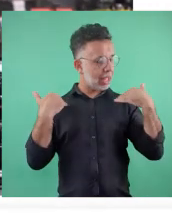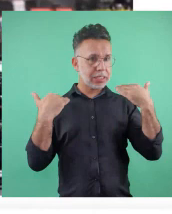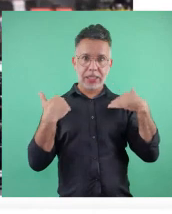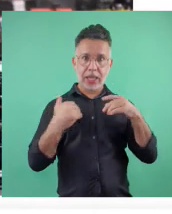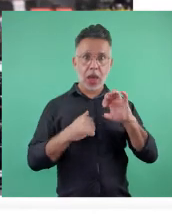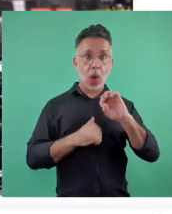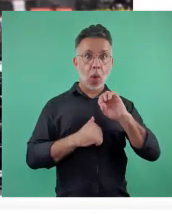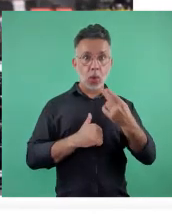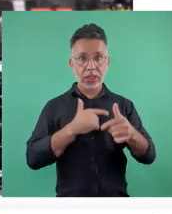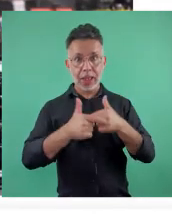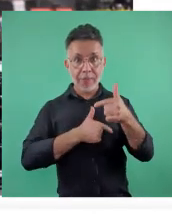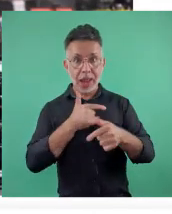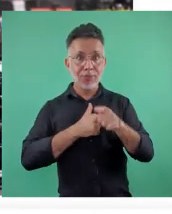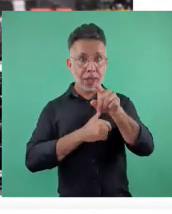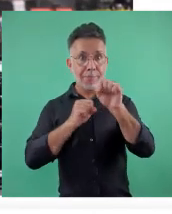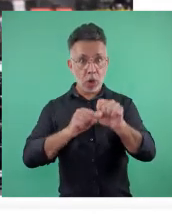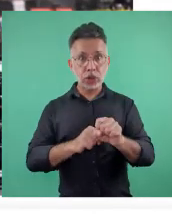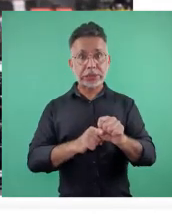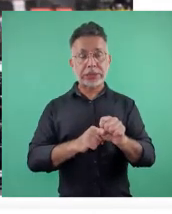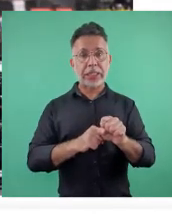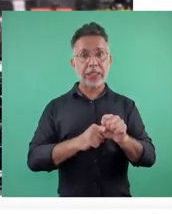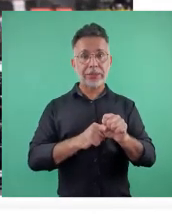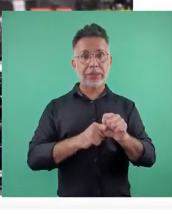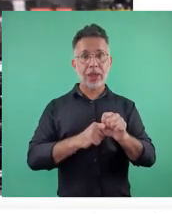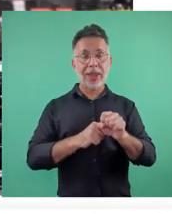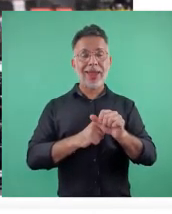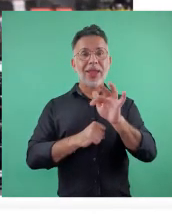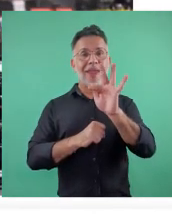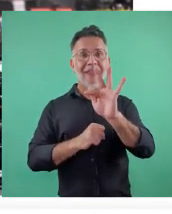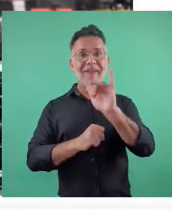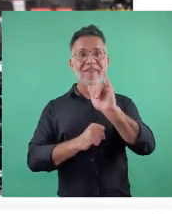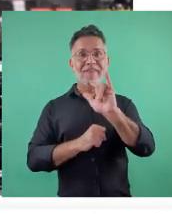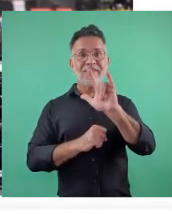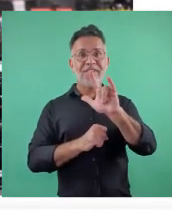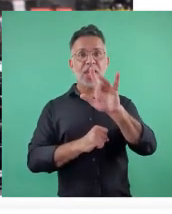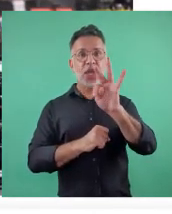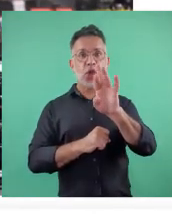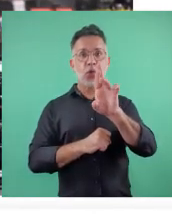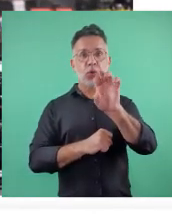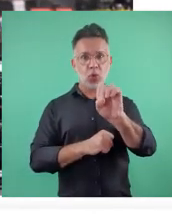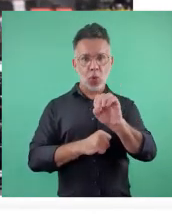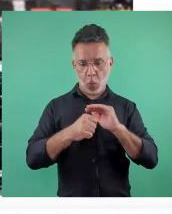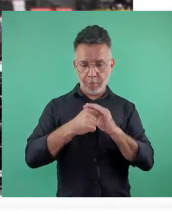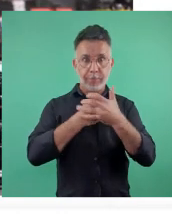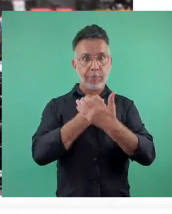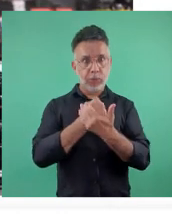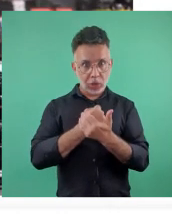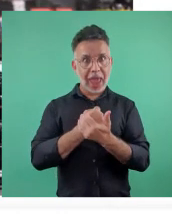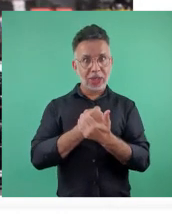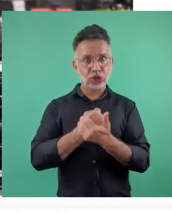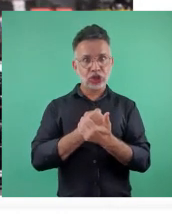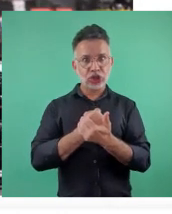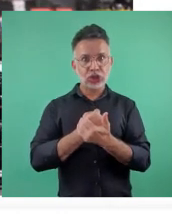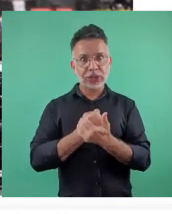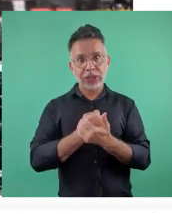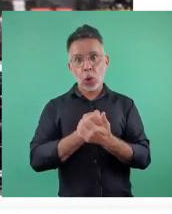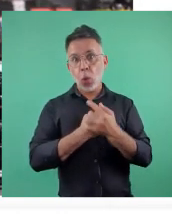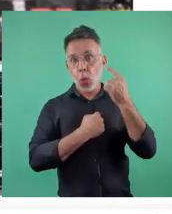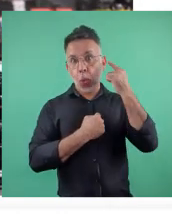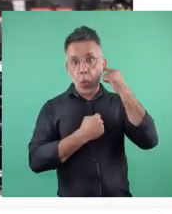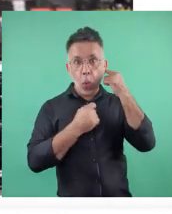de esporte, ou de lazer, ou de trabalho, você pode ter um tipo de filtro, um protetor